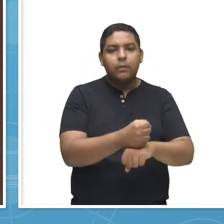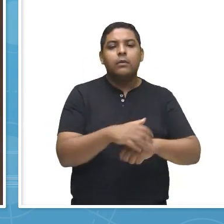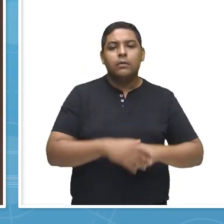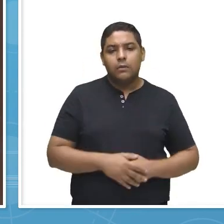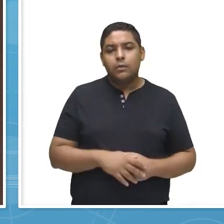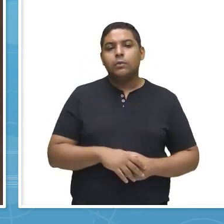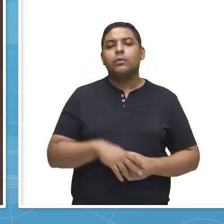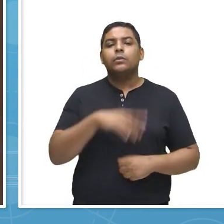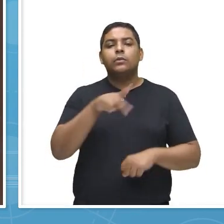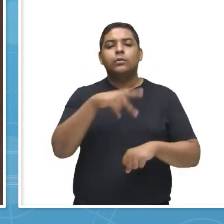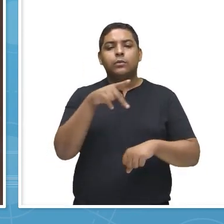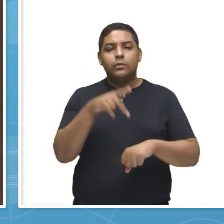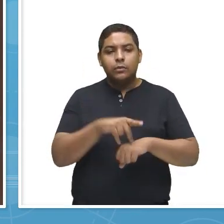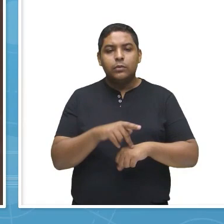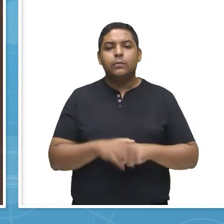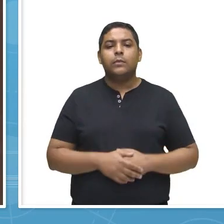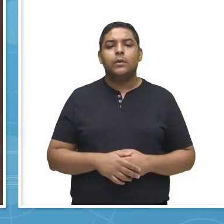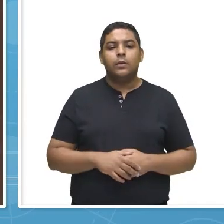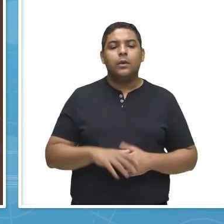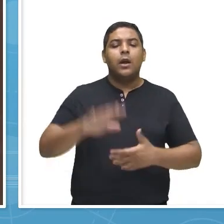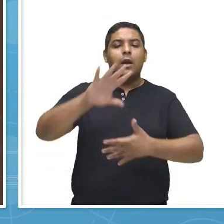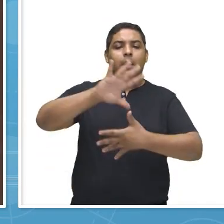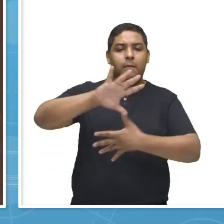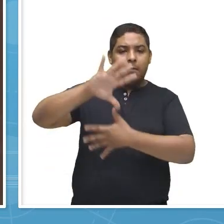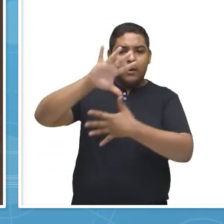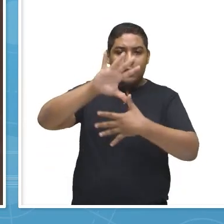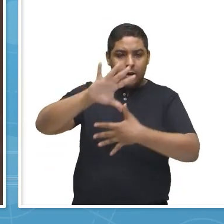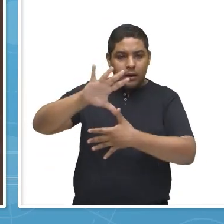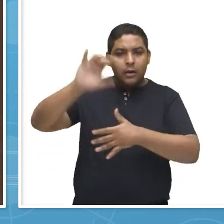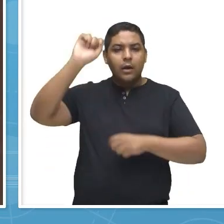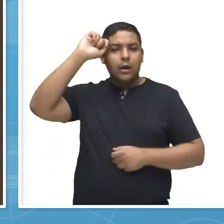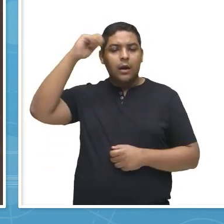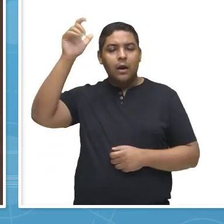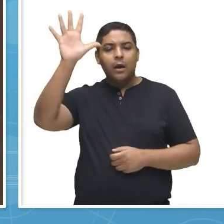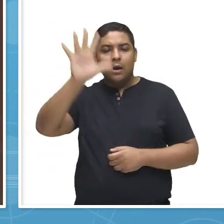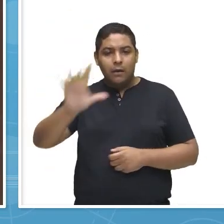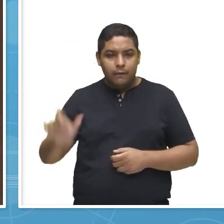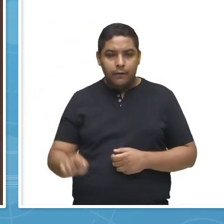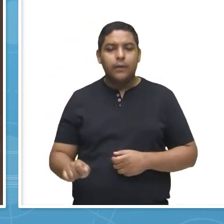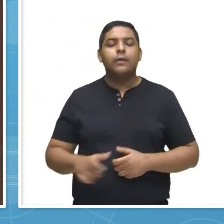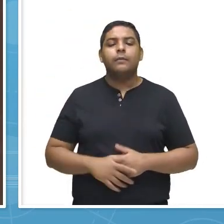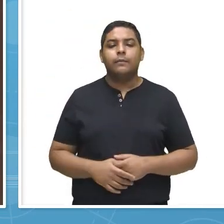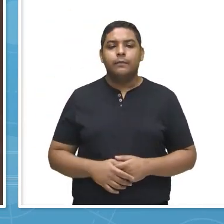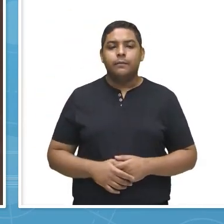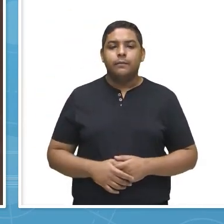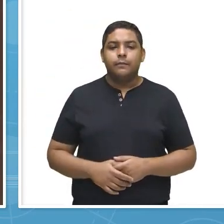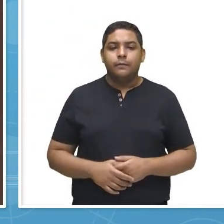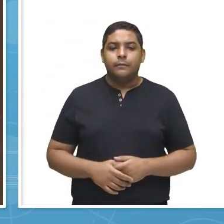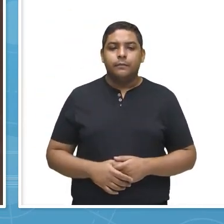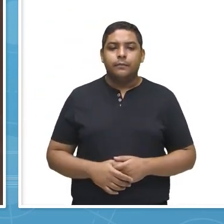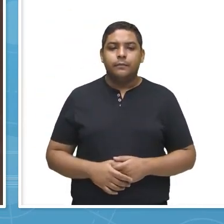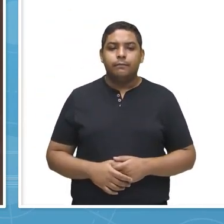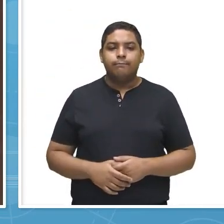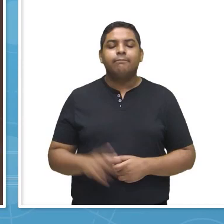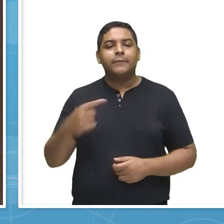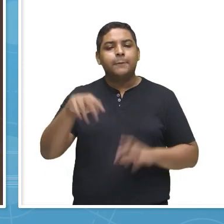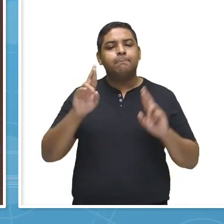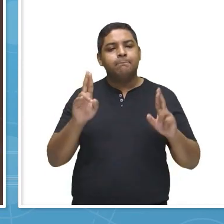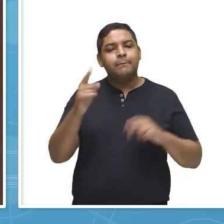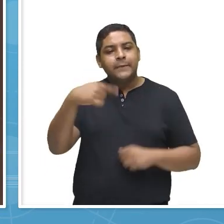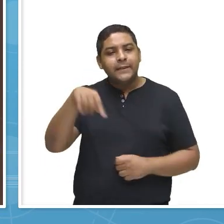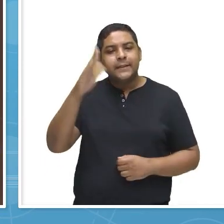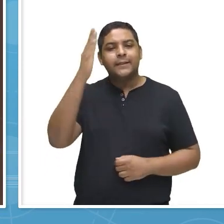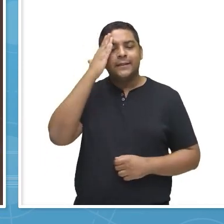dos países ali da América, da África e da Ásia, tá certo? Bom, eu espero que vocês